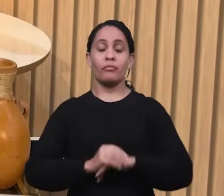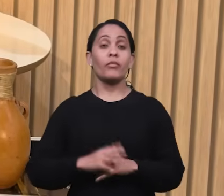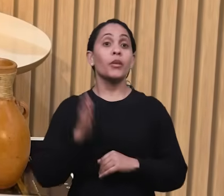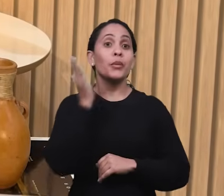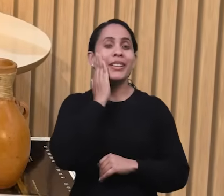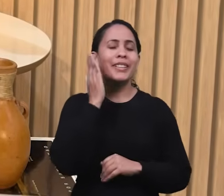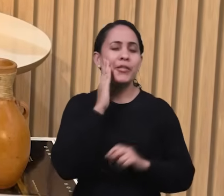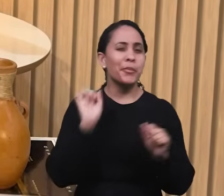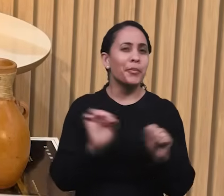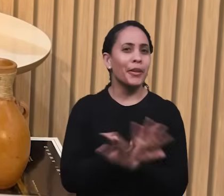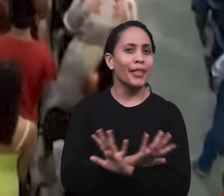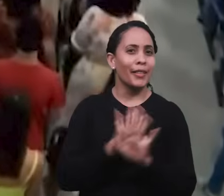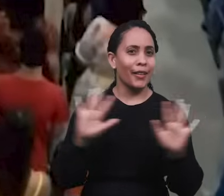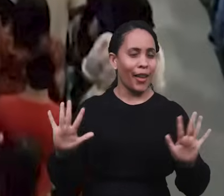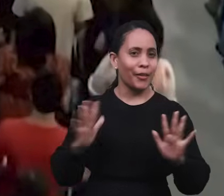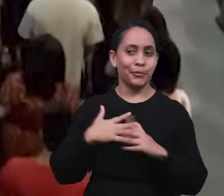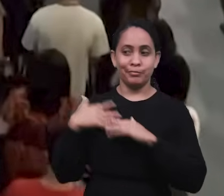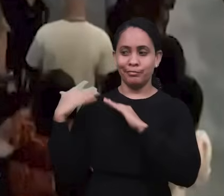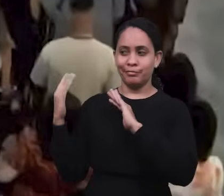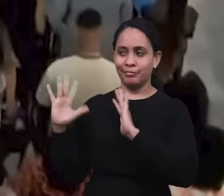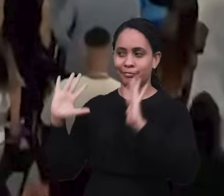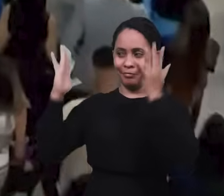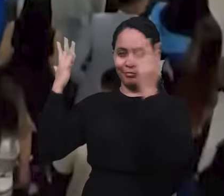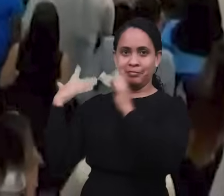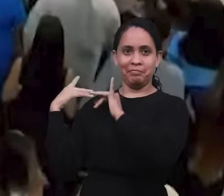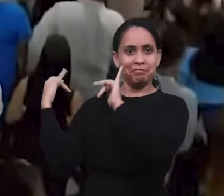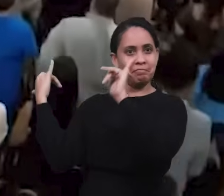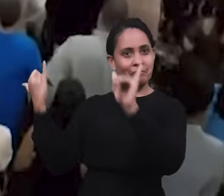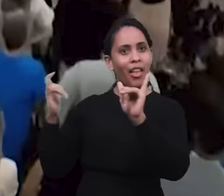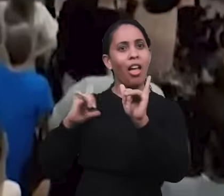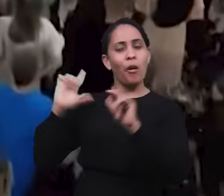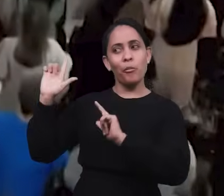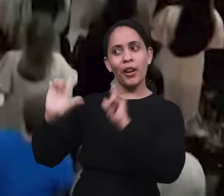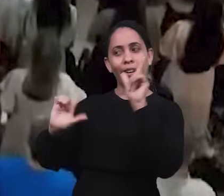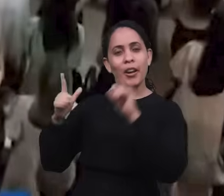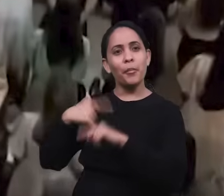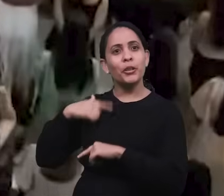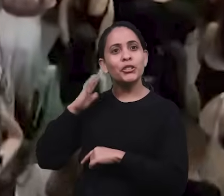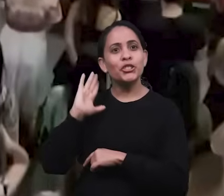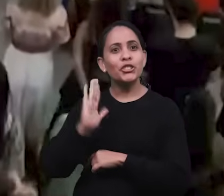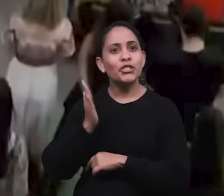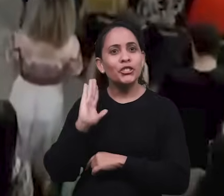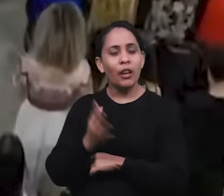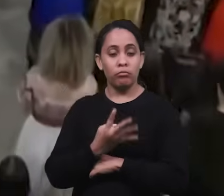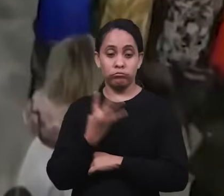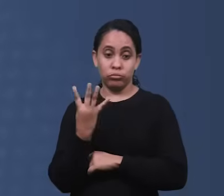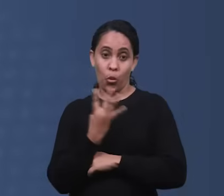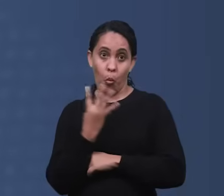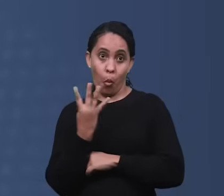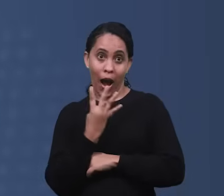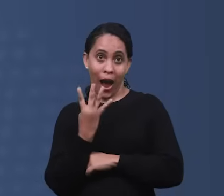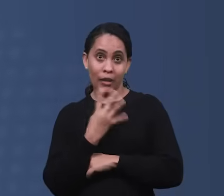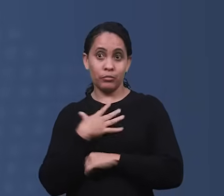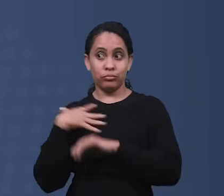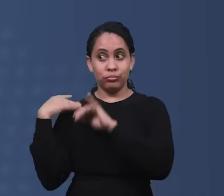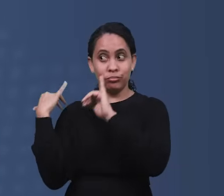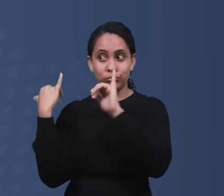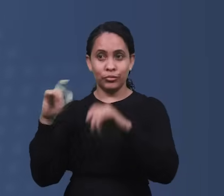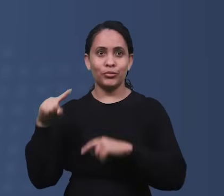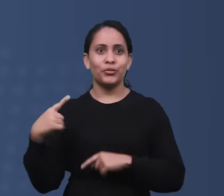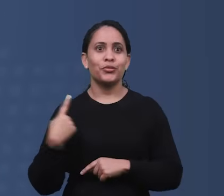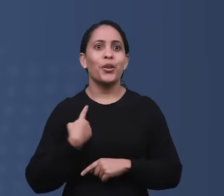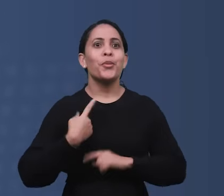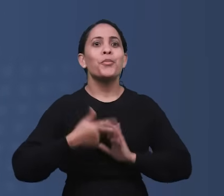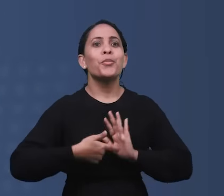esclarecimento, Trombetas e Festas é um programa que já está na sua quarta edição, em que nós falamos dos